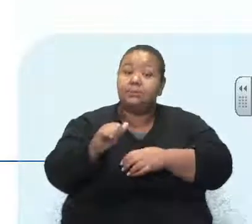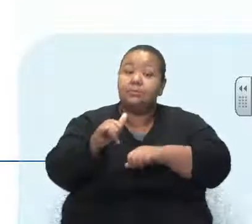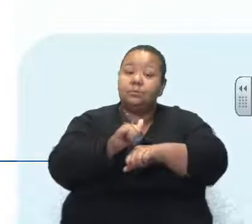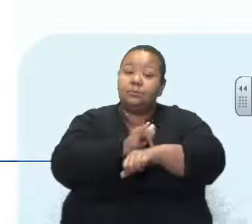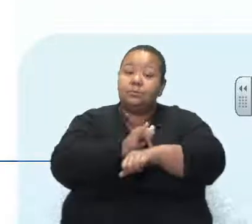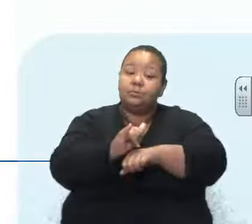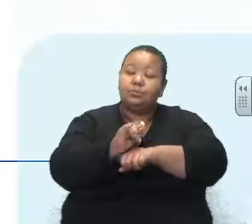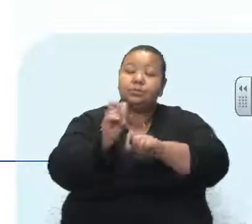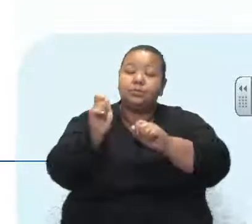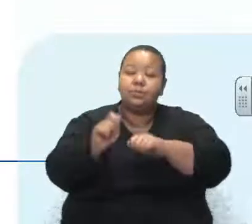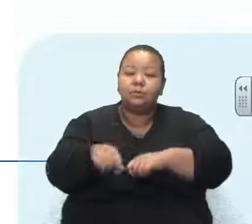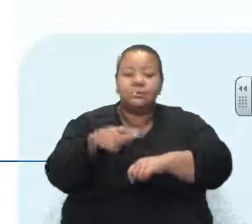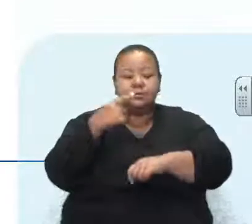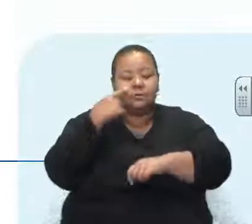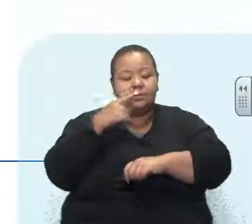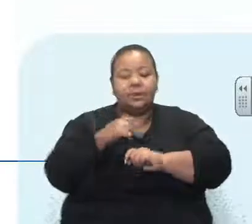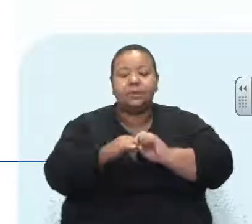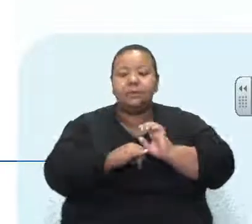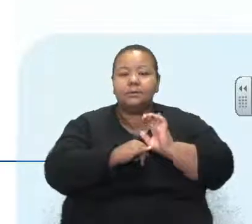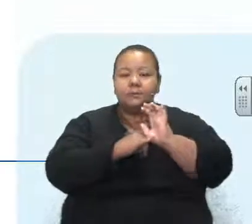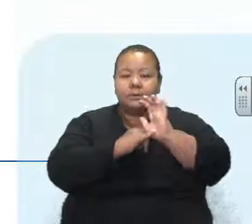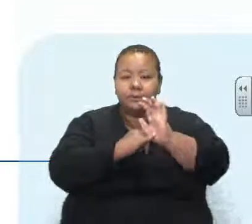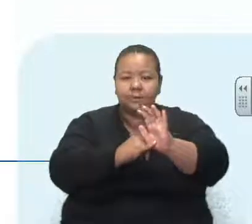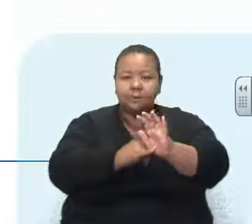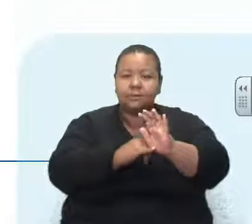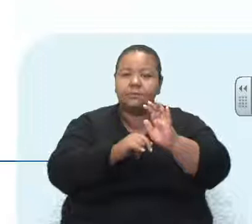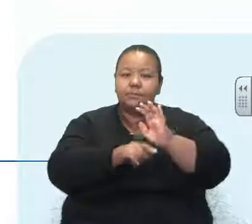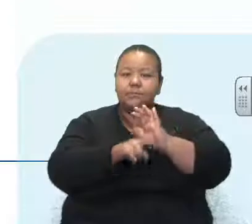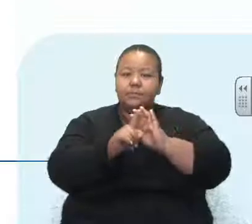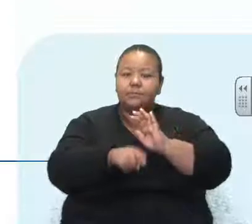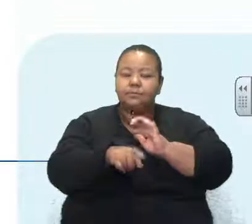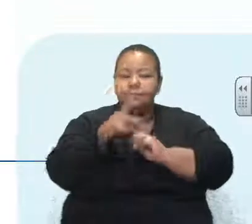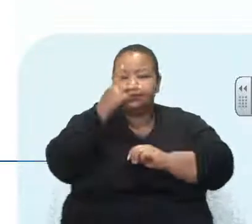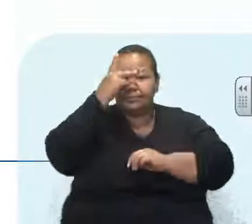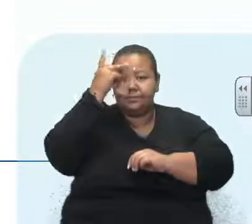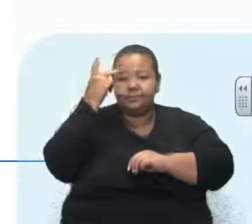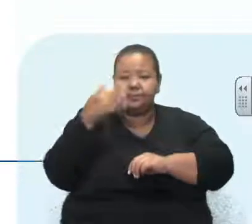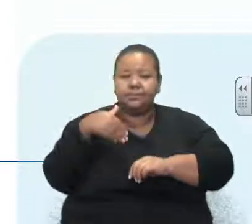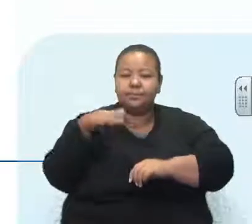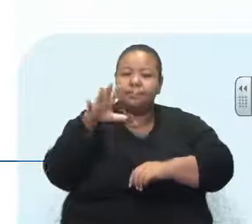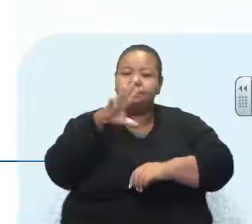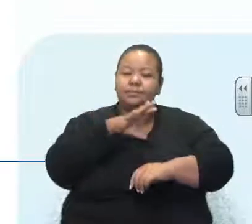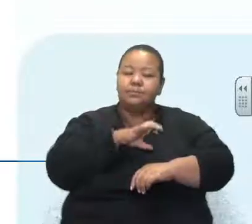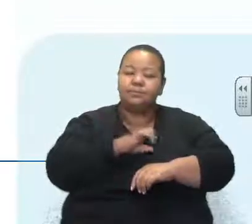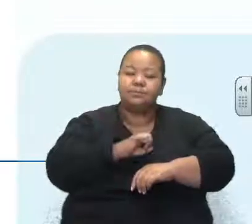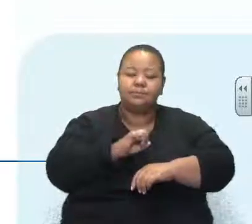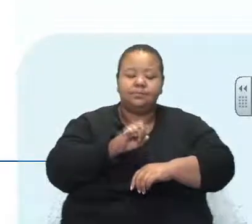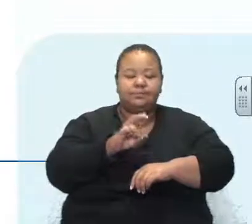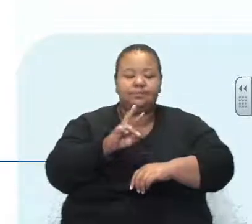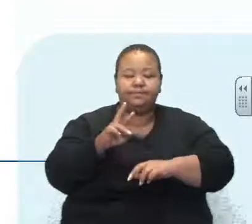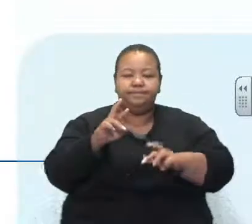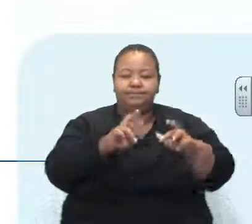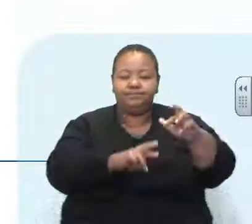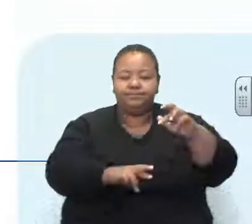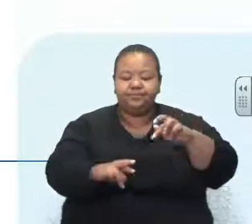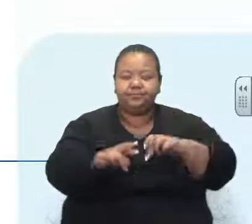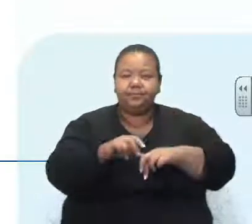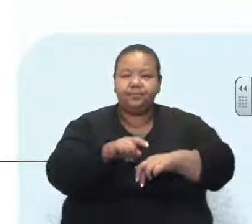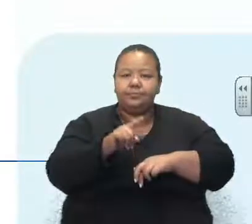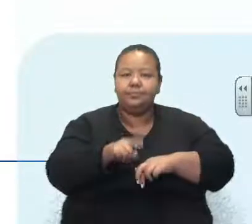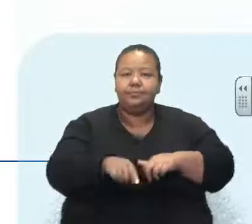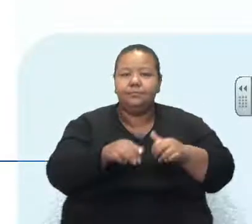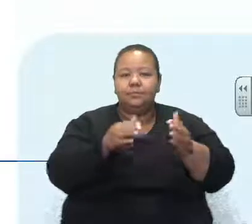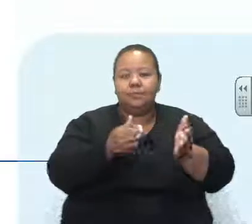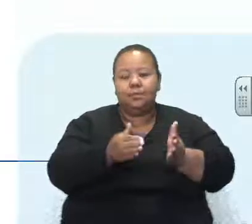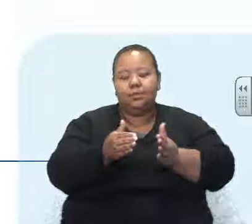indicadores. Os indicadores financeiros, que são aqueles indicadores que as pessoas mais gostam de analisar, eles são uma consequência